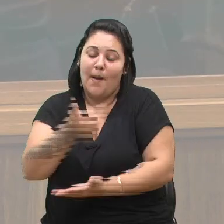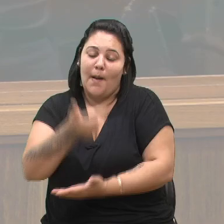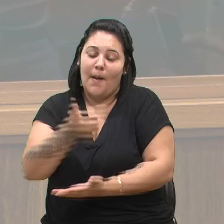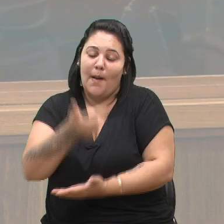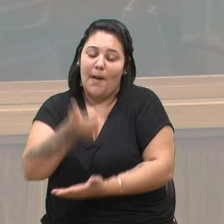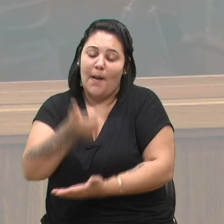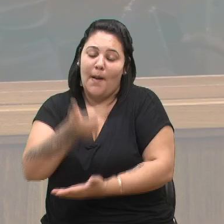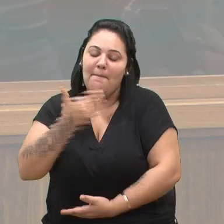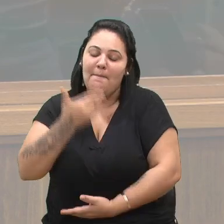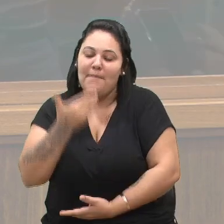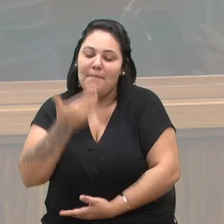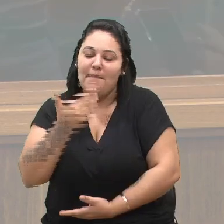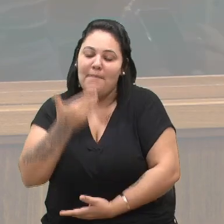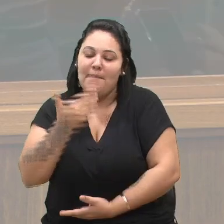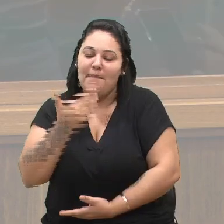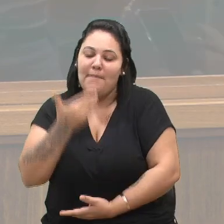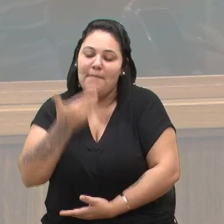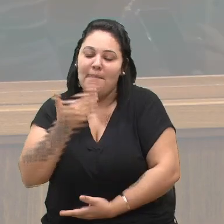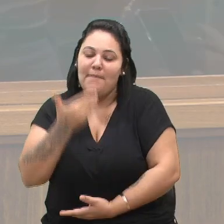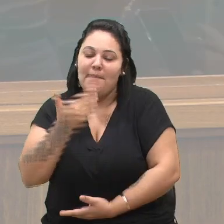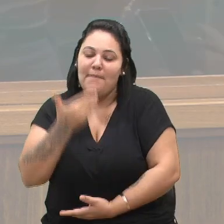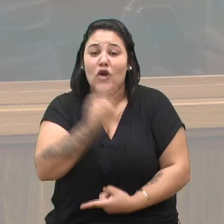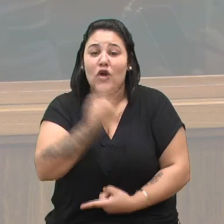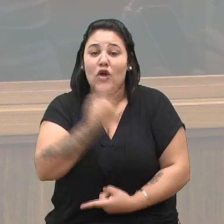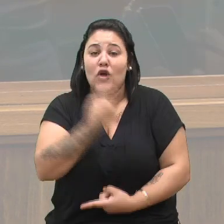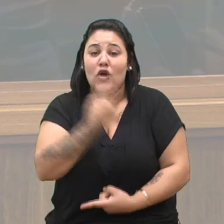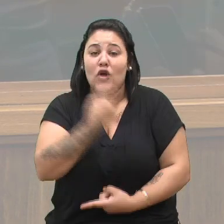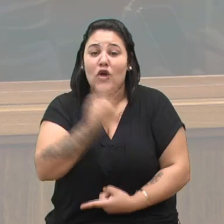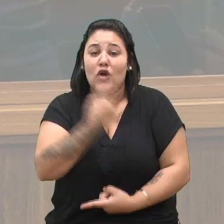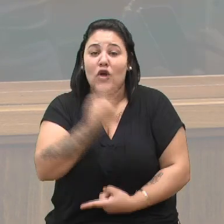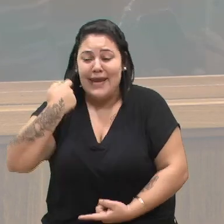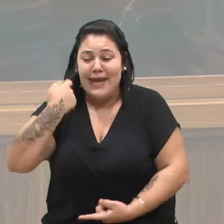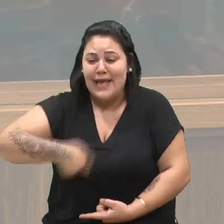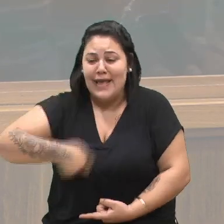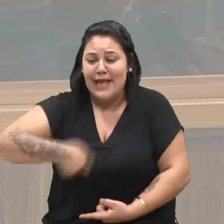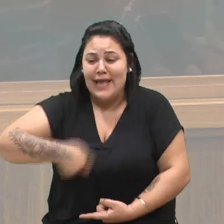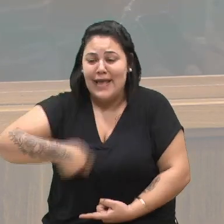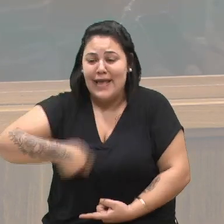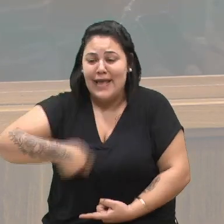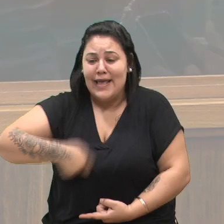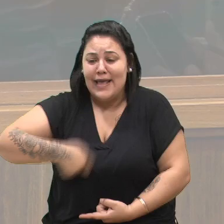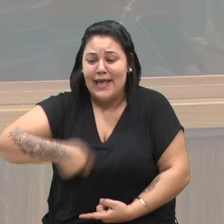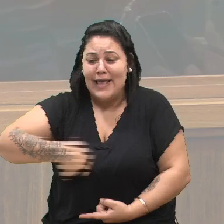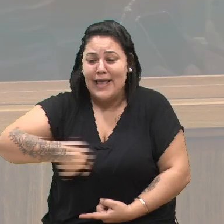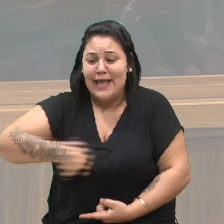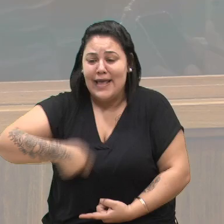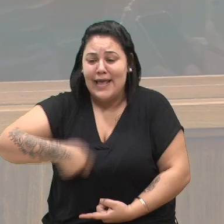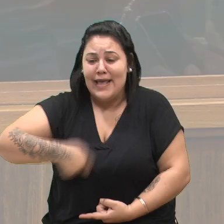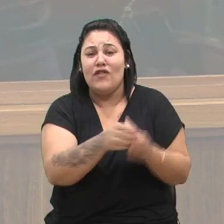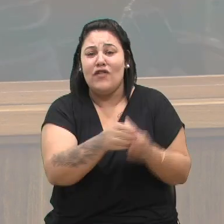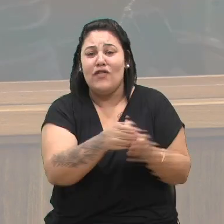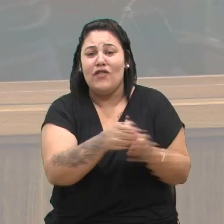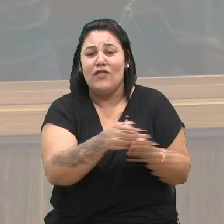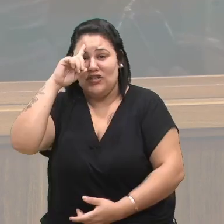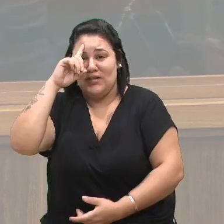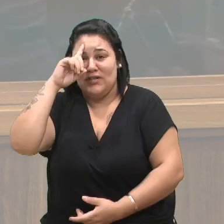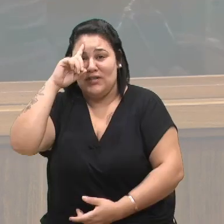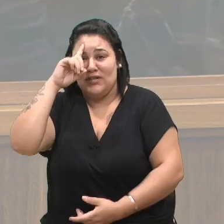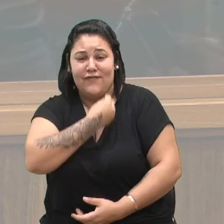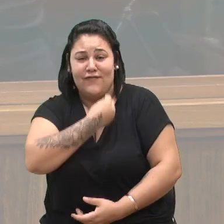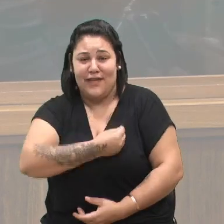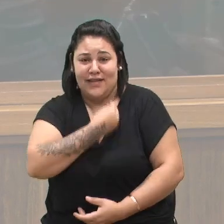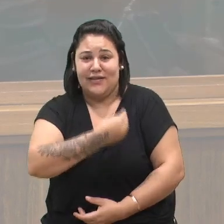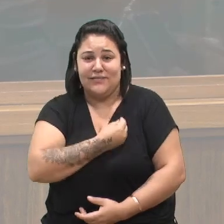o entendimento que essas necessidades elas refletem diretamente no dia a dia e na vida